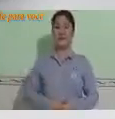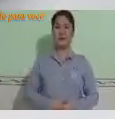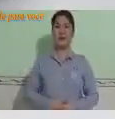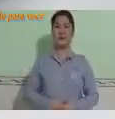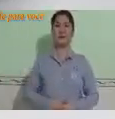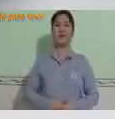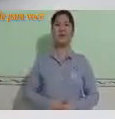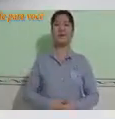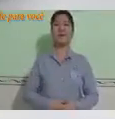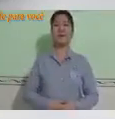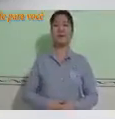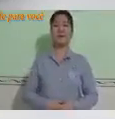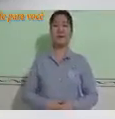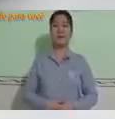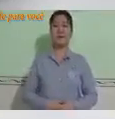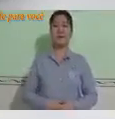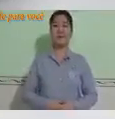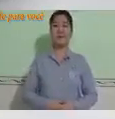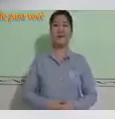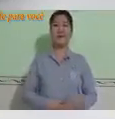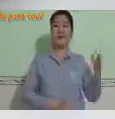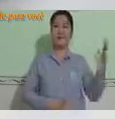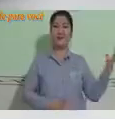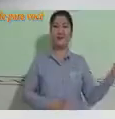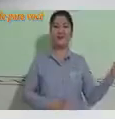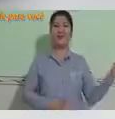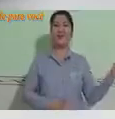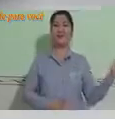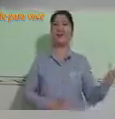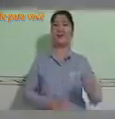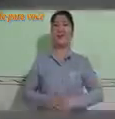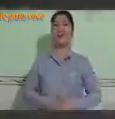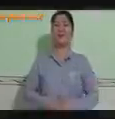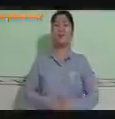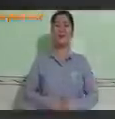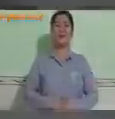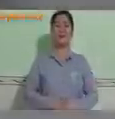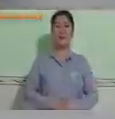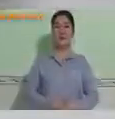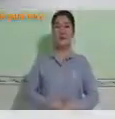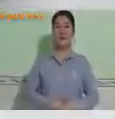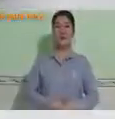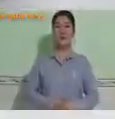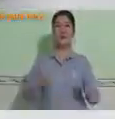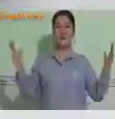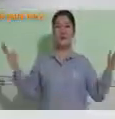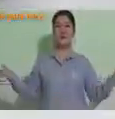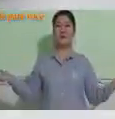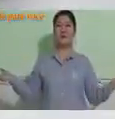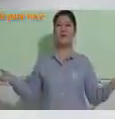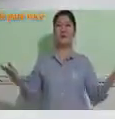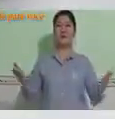3.PRENSADEOMBROS, sentado em uma bola ou cadeiras em braços, vírgula, segurar um halter em cada mão e levantar os pesos até ficarem ao nível